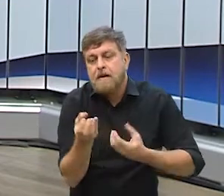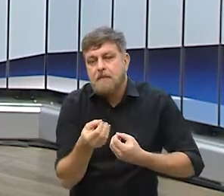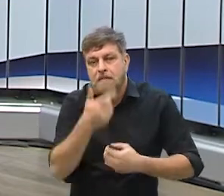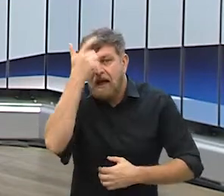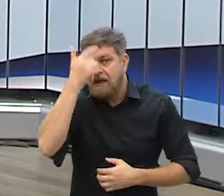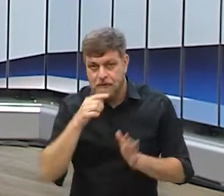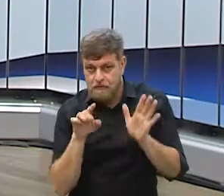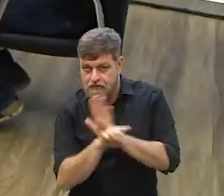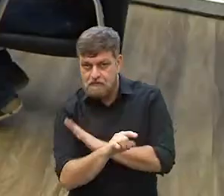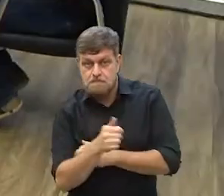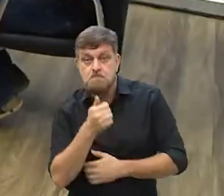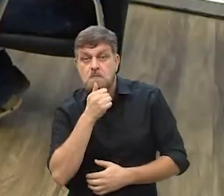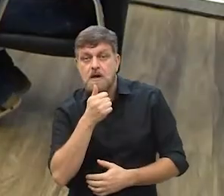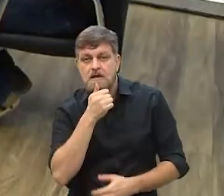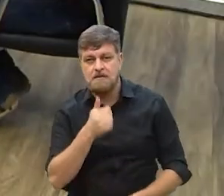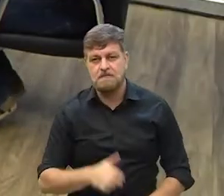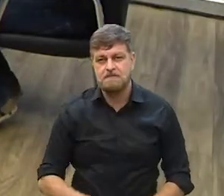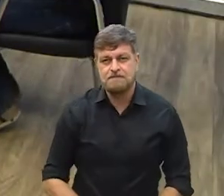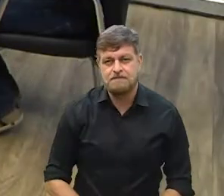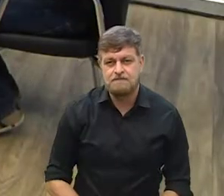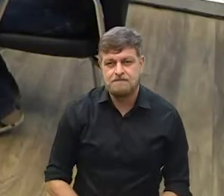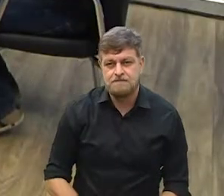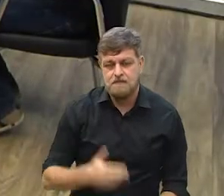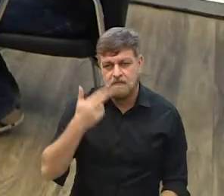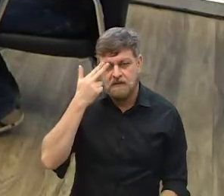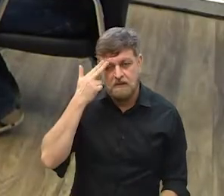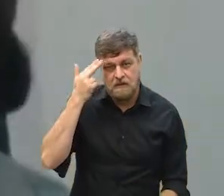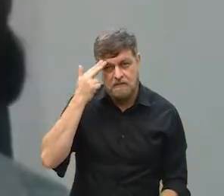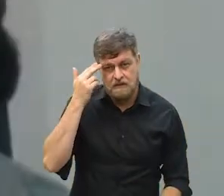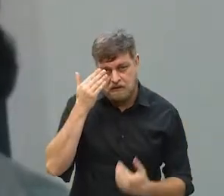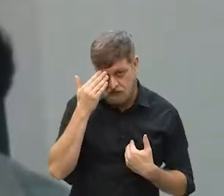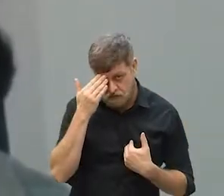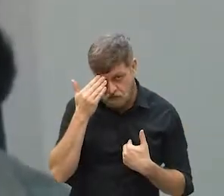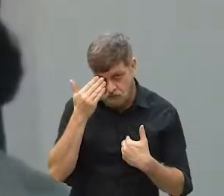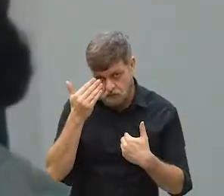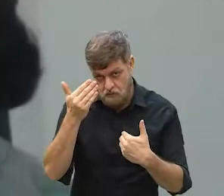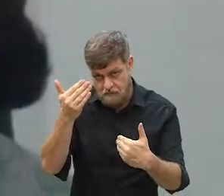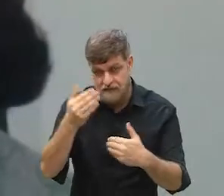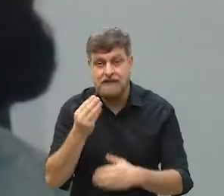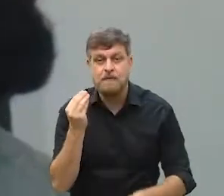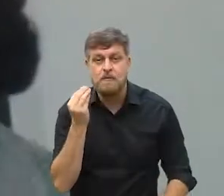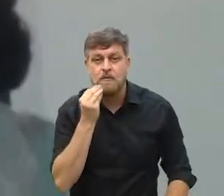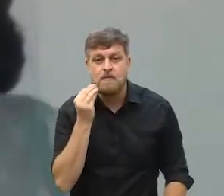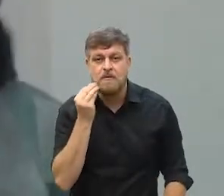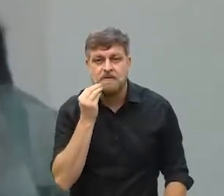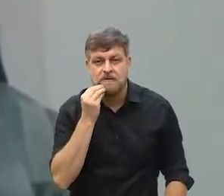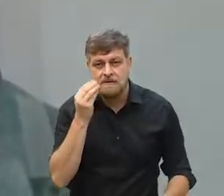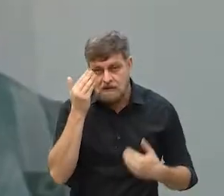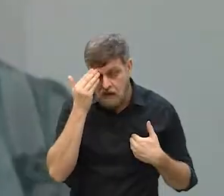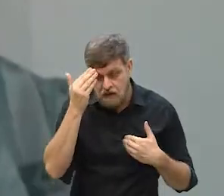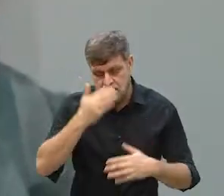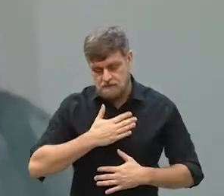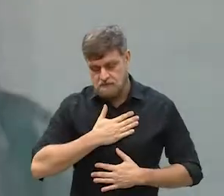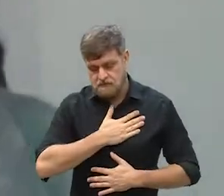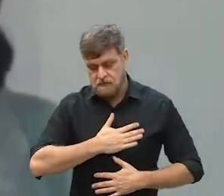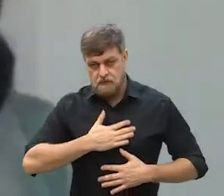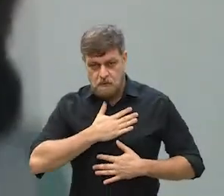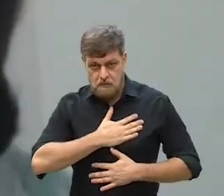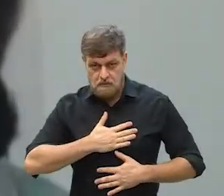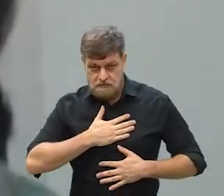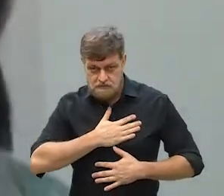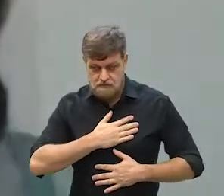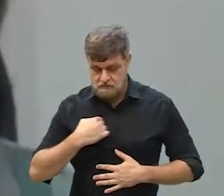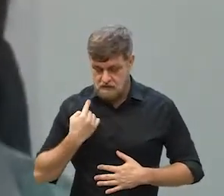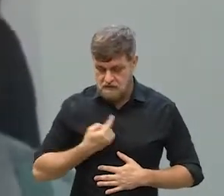te perguntado. Gabriel, muito obrigada, eu que agradeço a oportunidade de estar aqui, muito gostoso, a gente